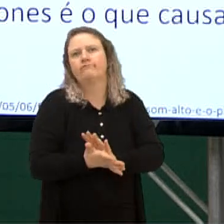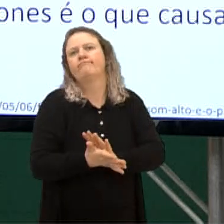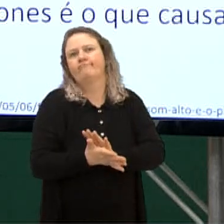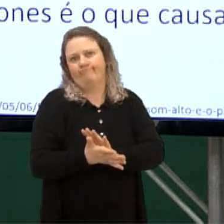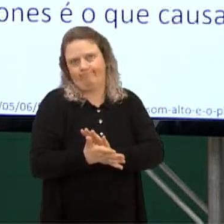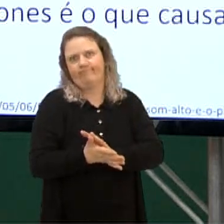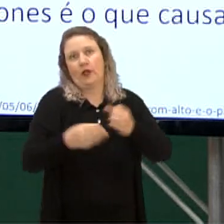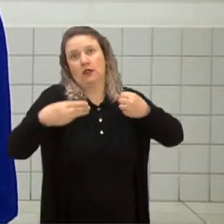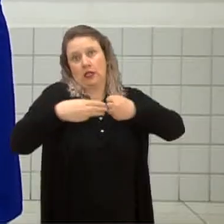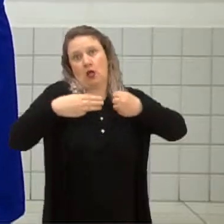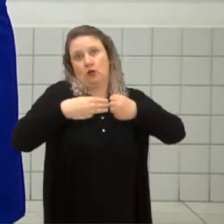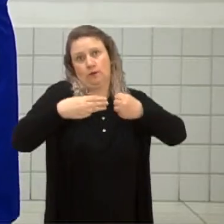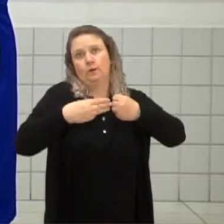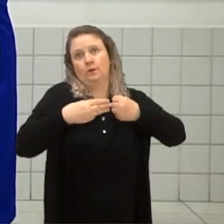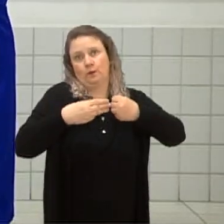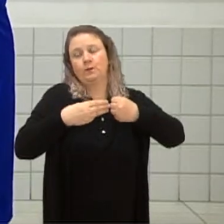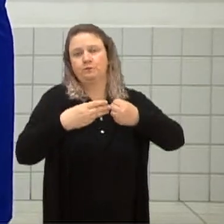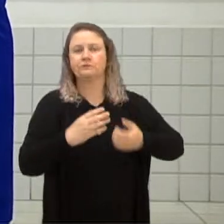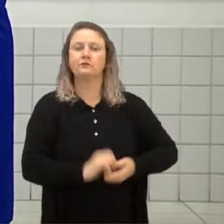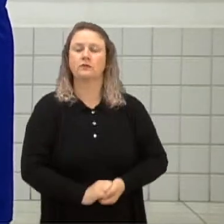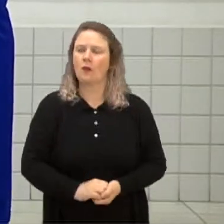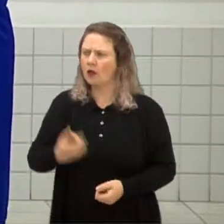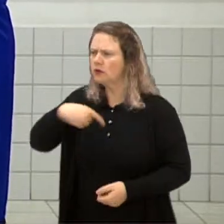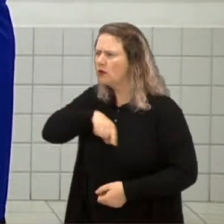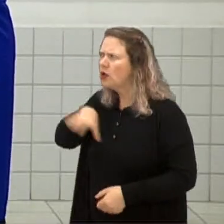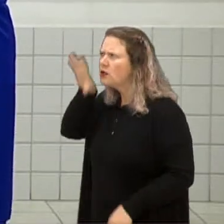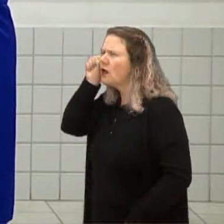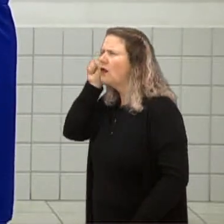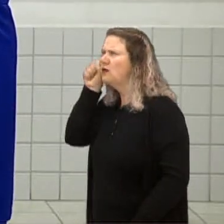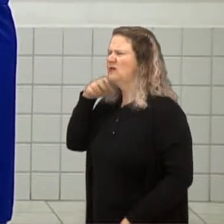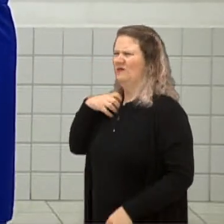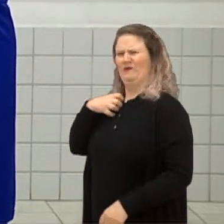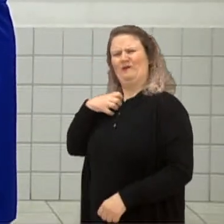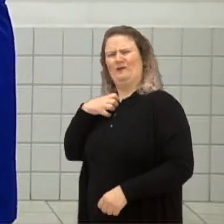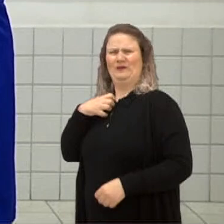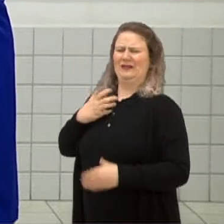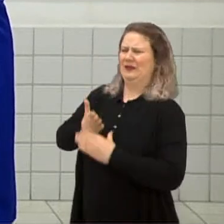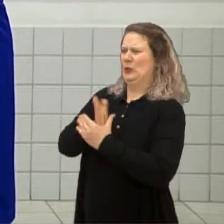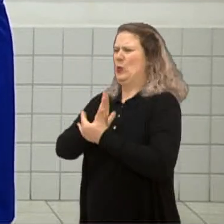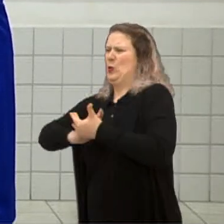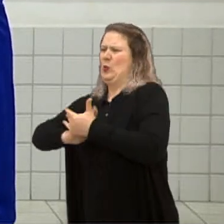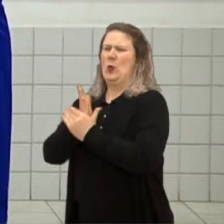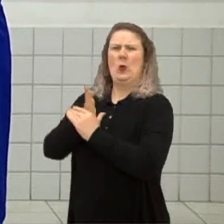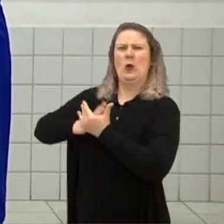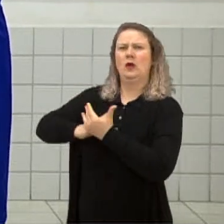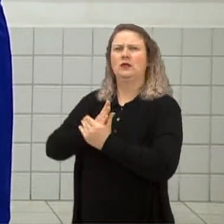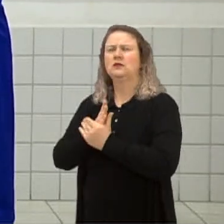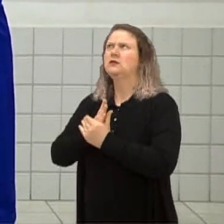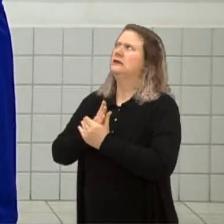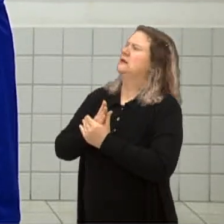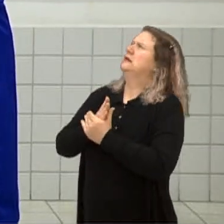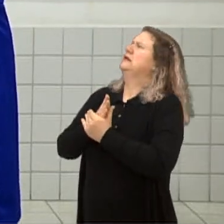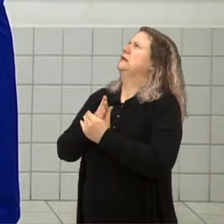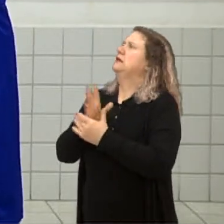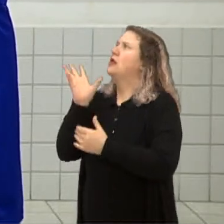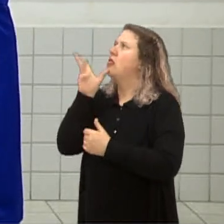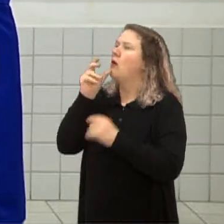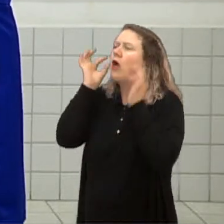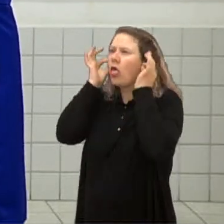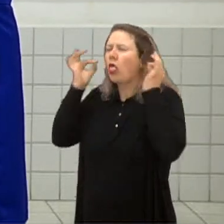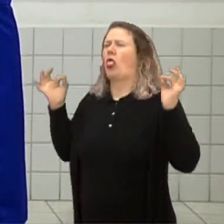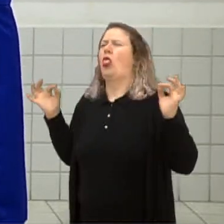perda auditiva. E quando a gente está escutando muito alto, logo que você tira, você já fica meio, né? Já fica meio assim, né? Demora para voltar ao normal. Parece